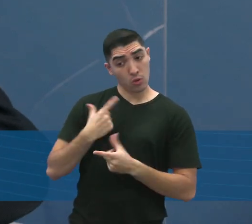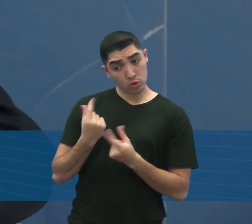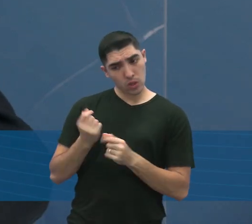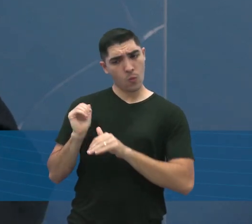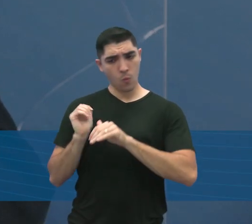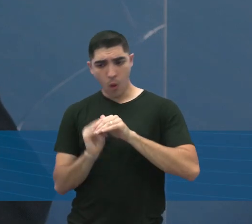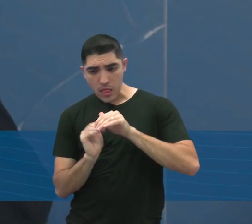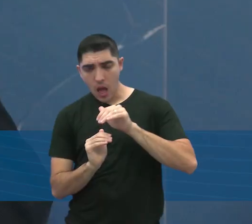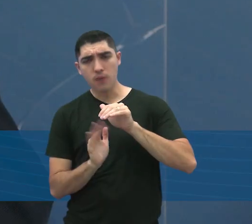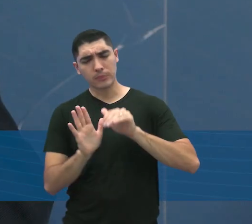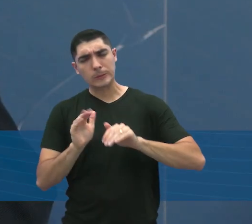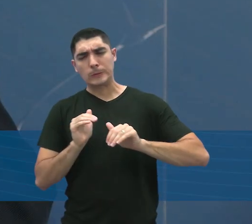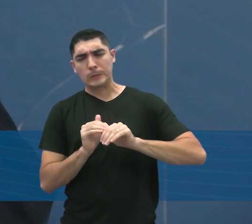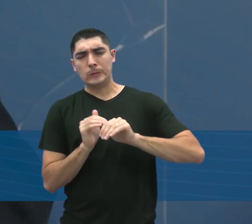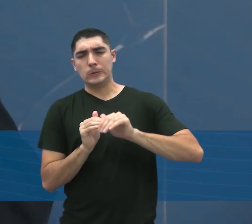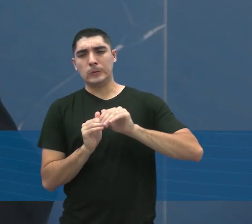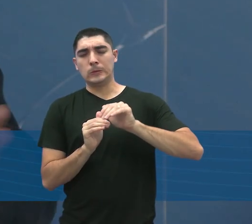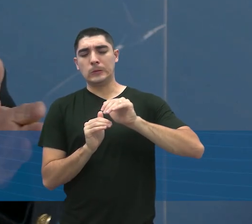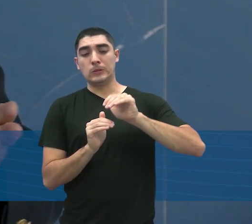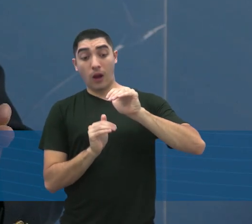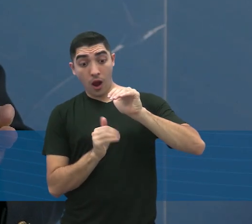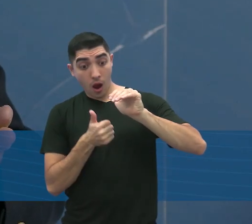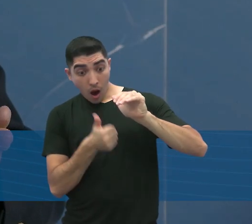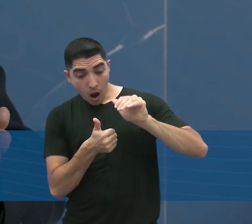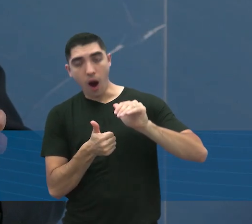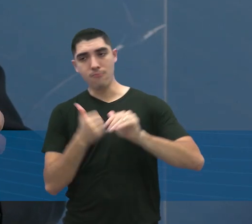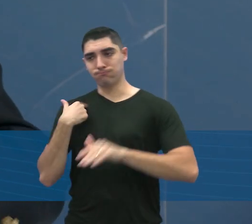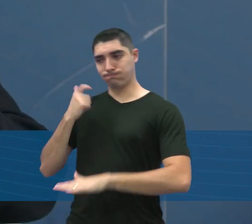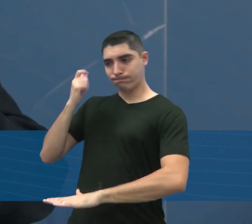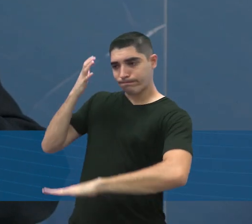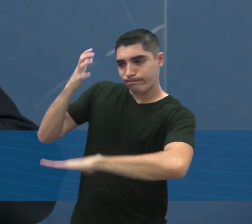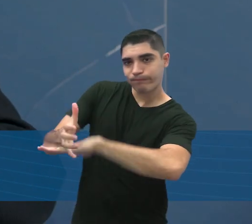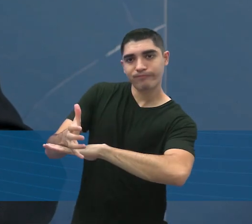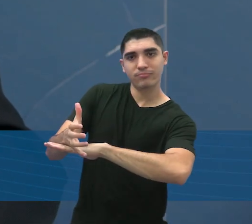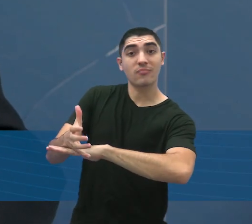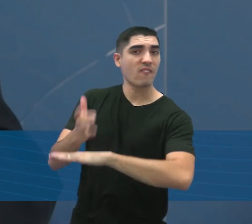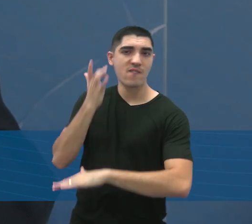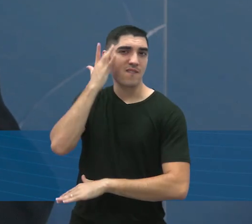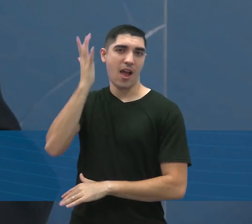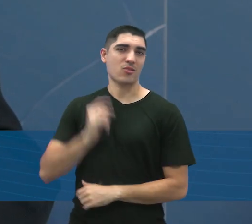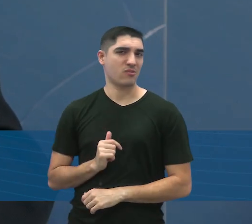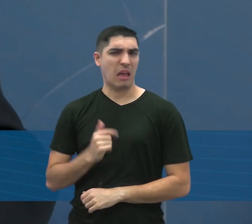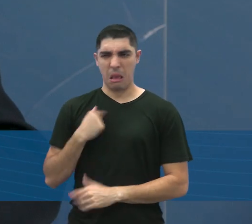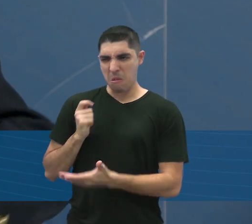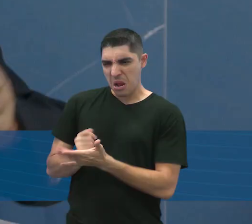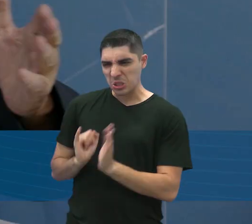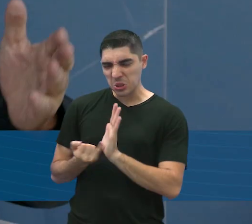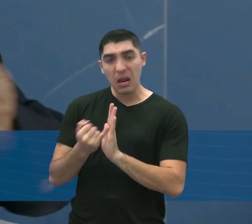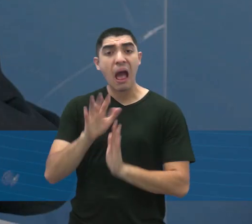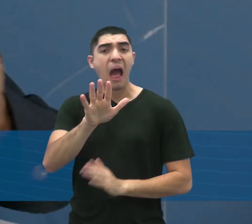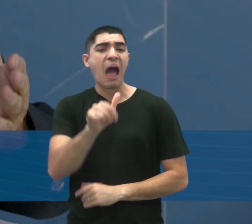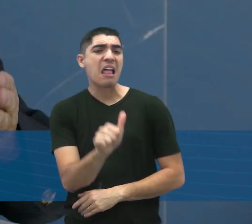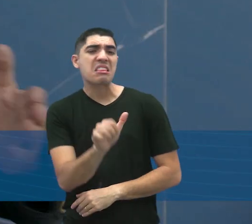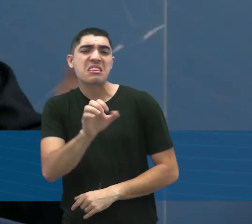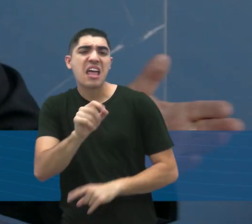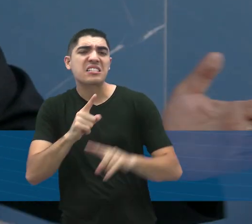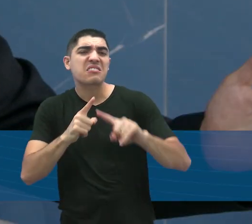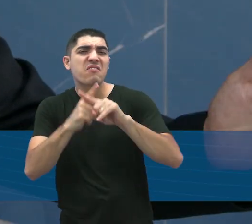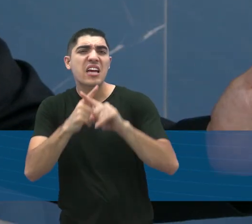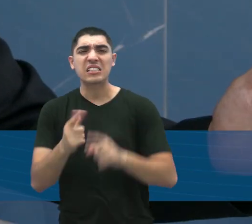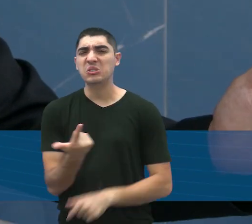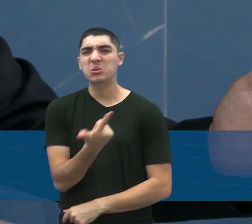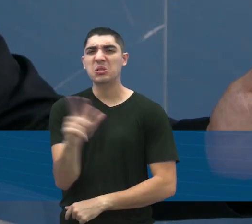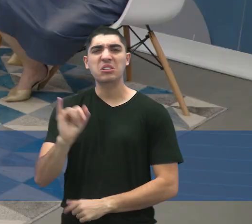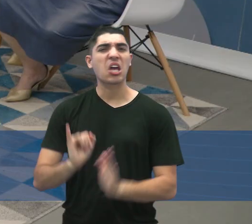dinheiro e compro à vista, né? Sabe? Vou comprar, né, pagar juros. Em 10 vezes sem juros, isso